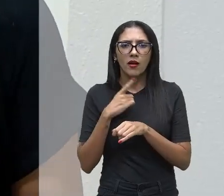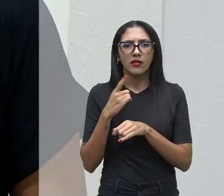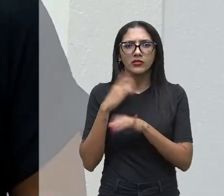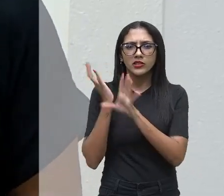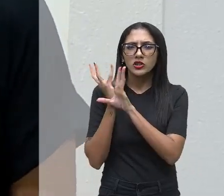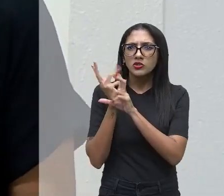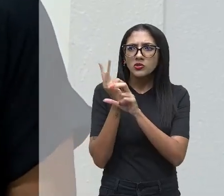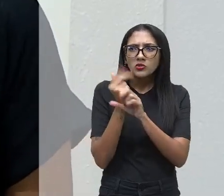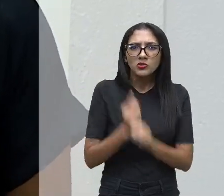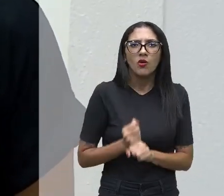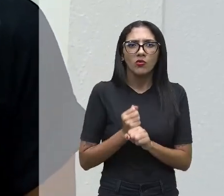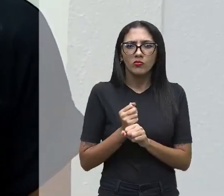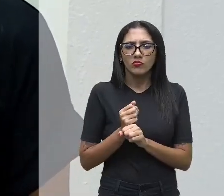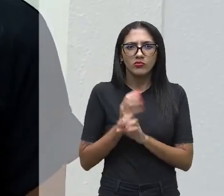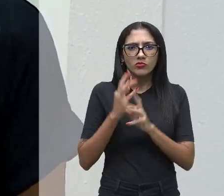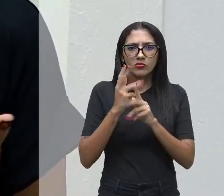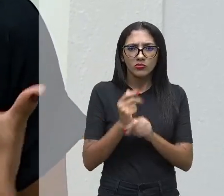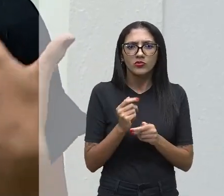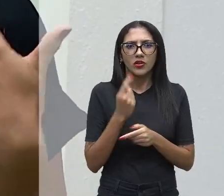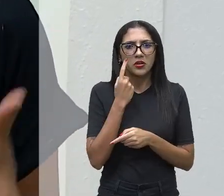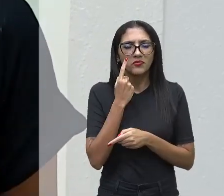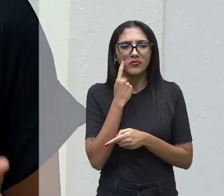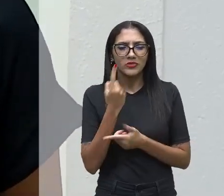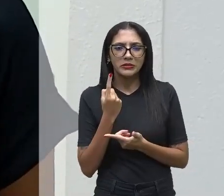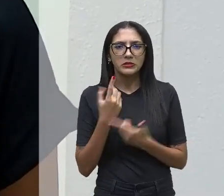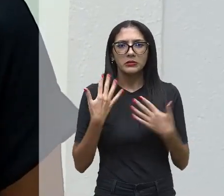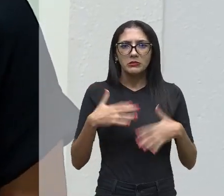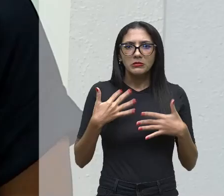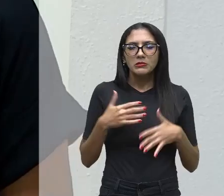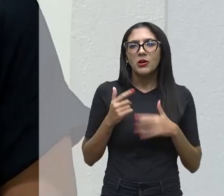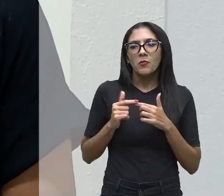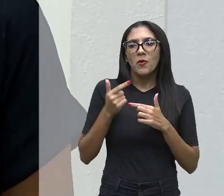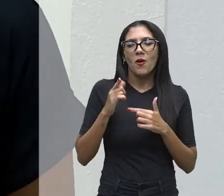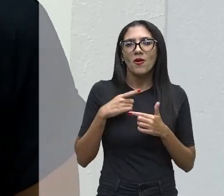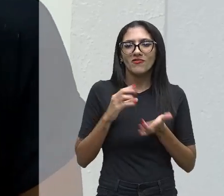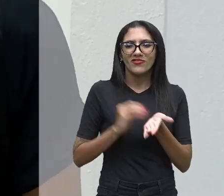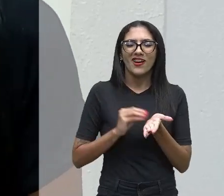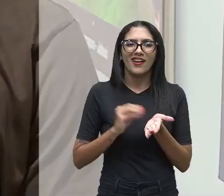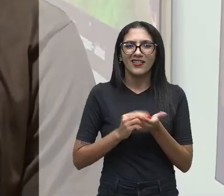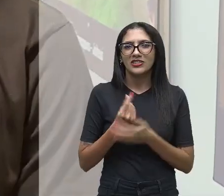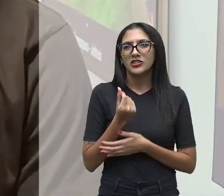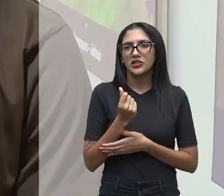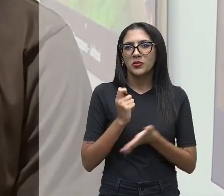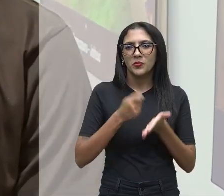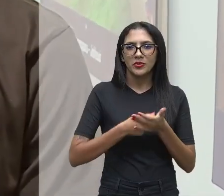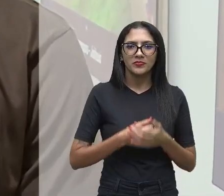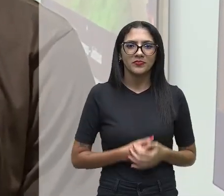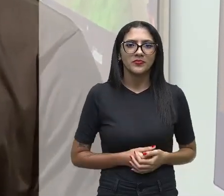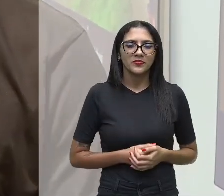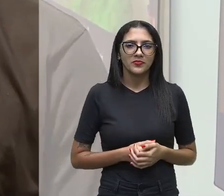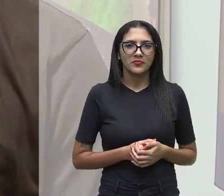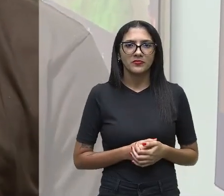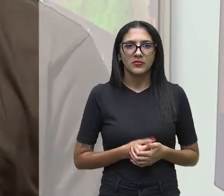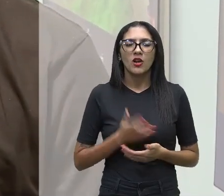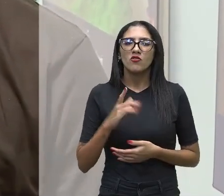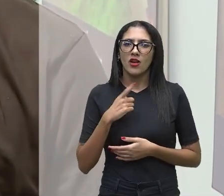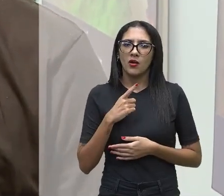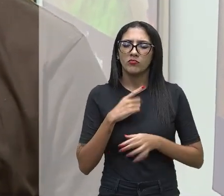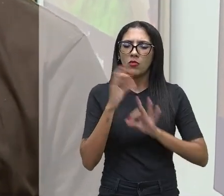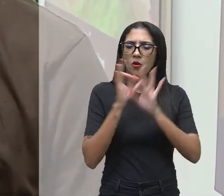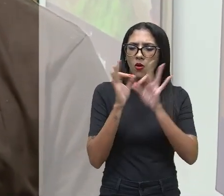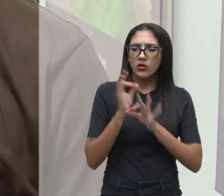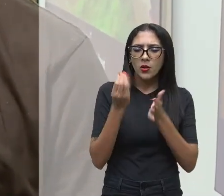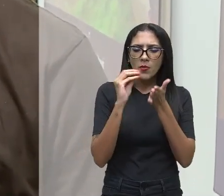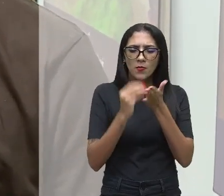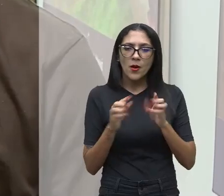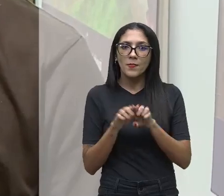quantidade final, talvez chegue a um valor que me faça falta aí no final do mês, no orçamento. Eu já fiz algumas vezes essas contas, assim, mas é